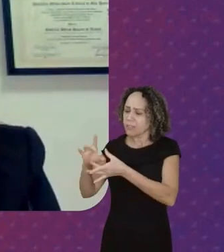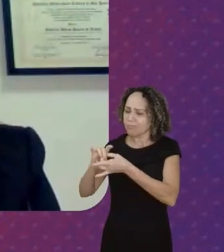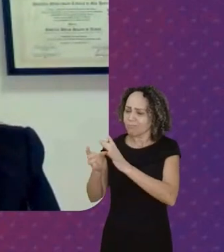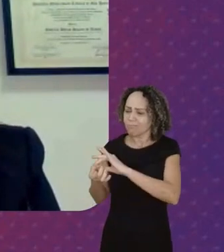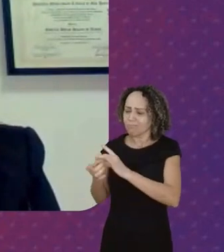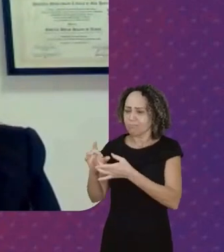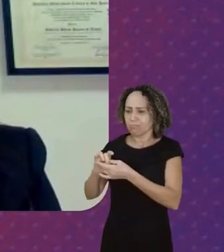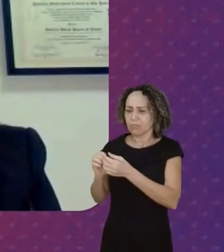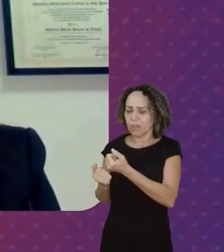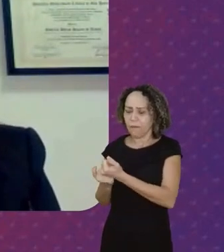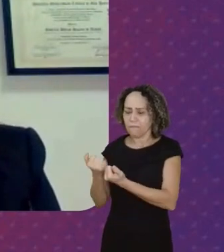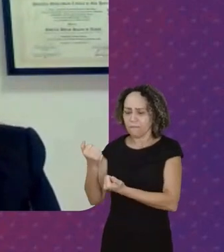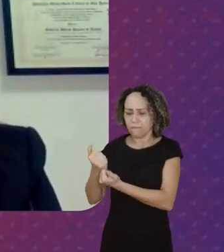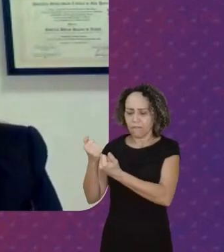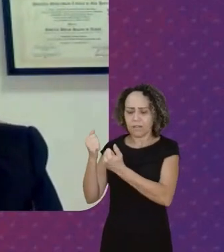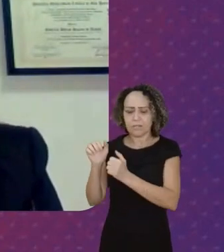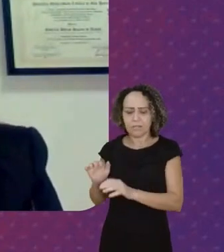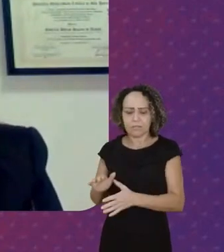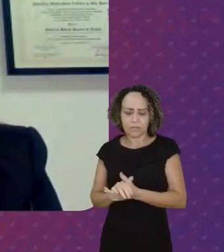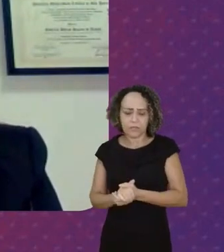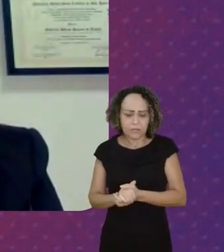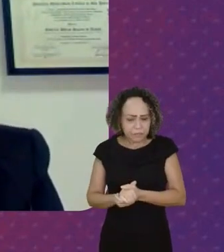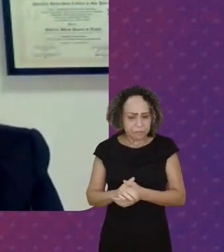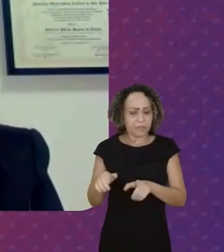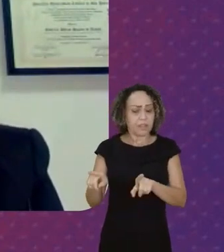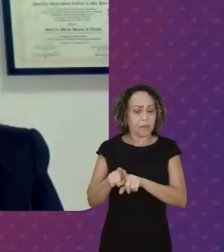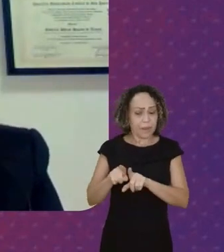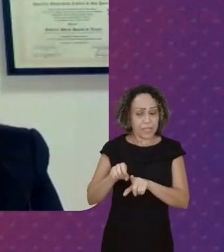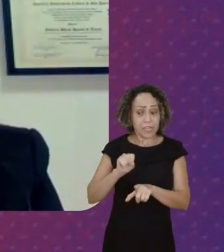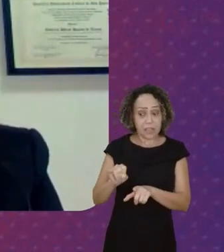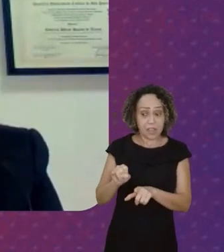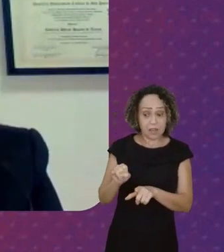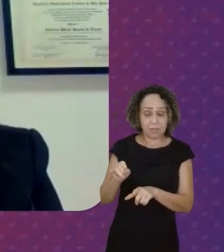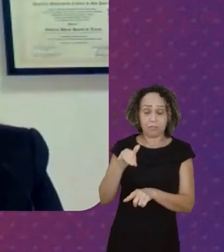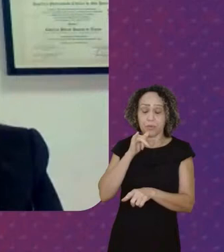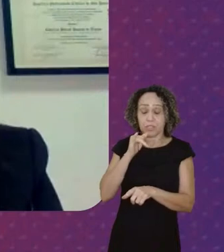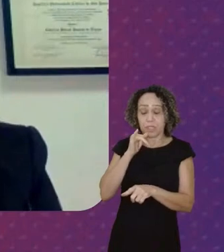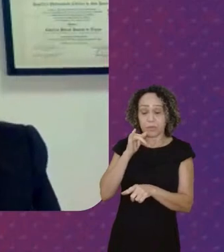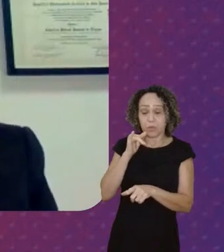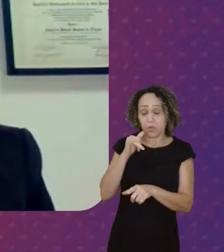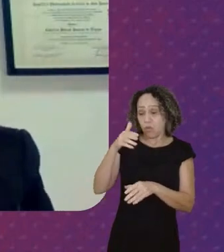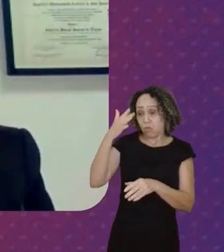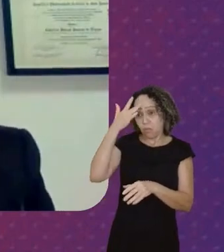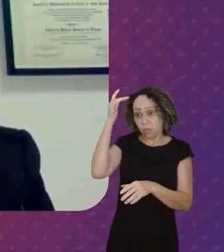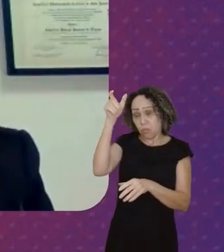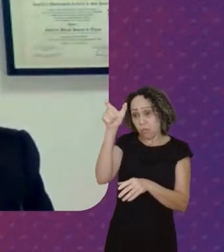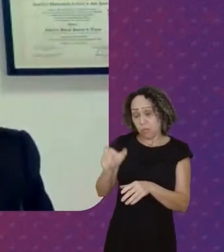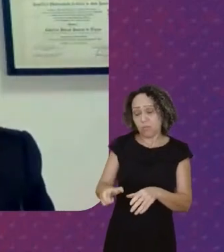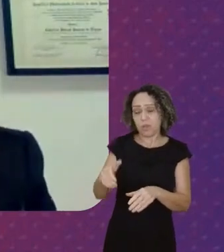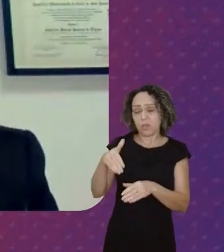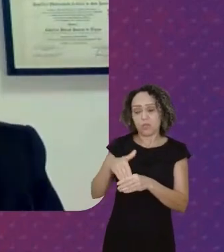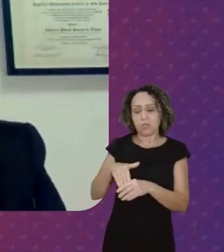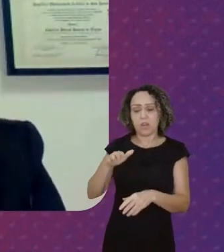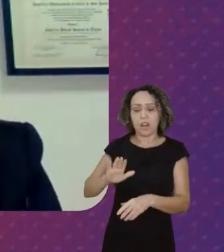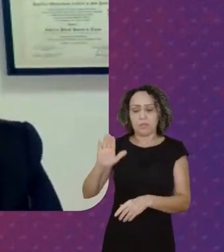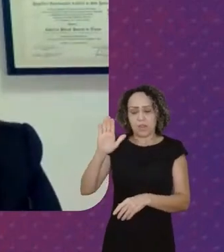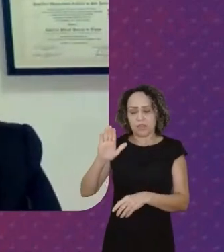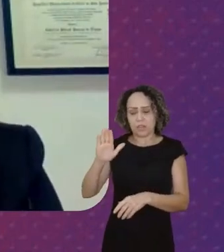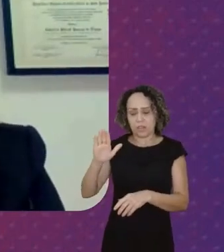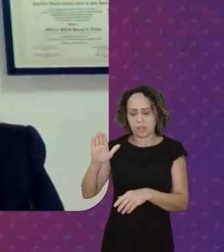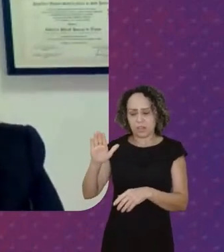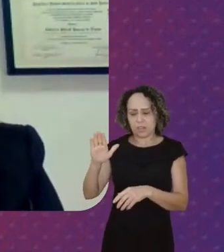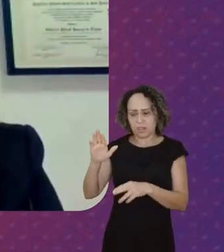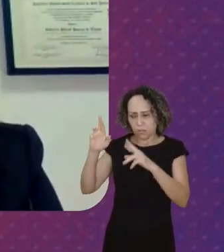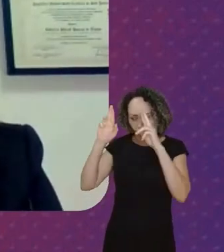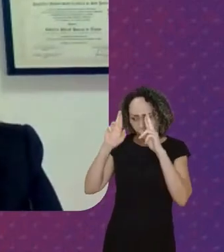a parlamentares que não cumprirem a orientação de votação, que vai ser dada pela federação, né? Então,